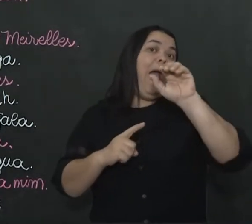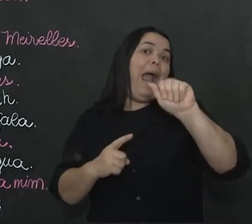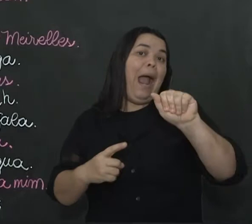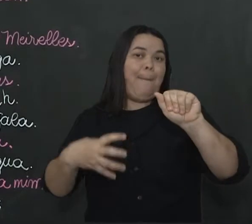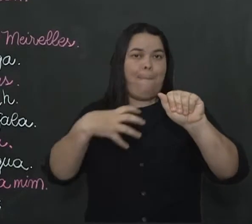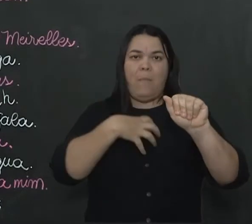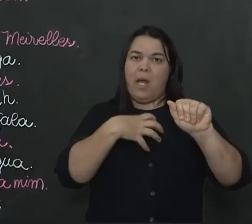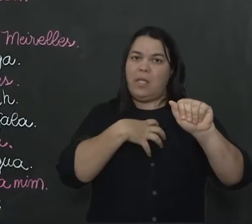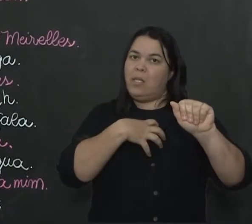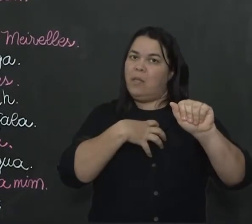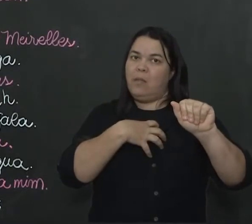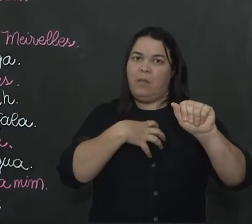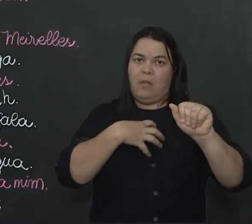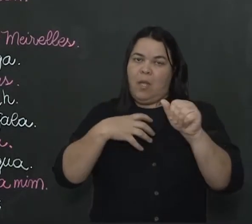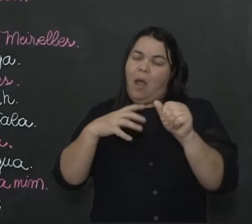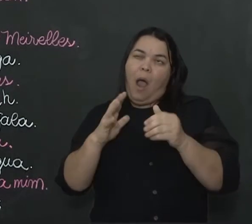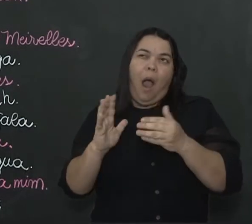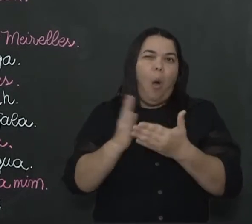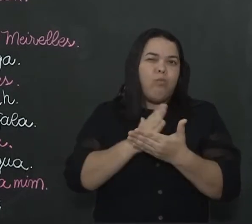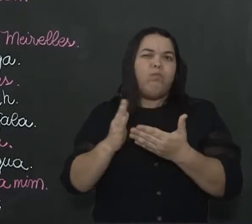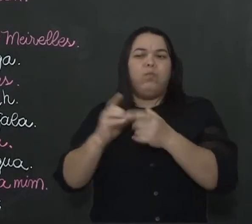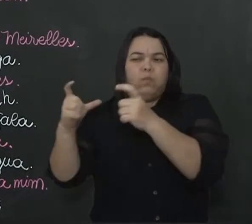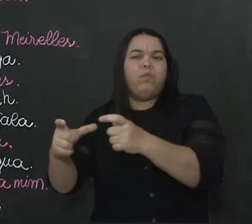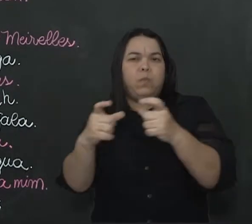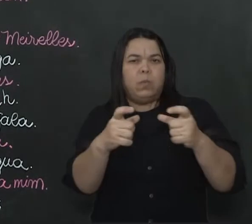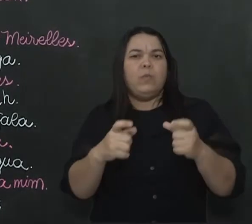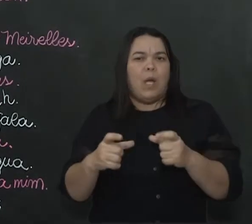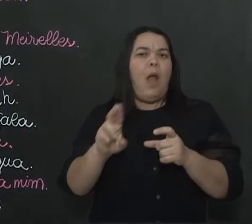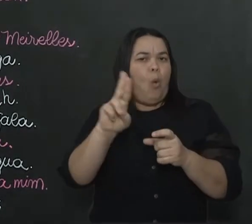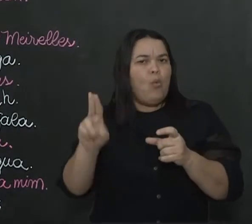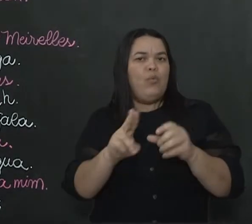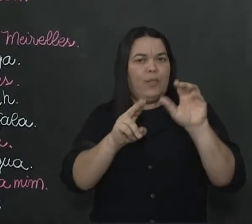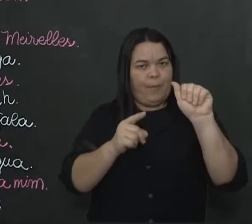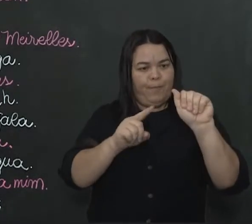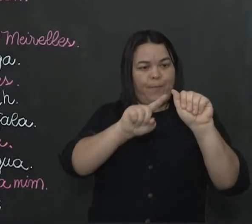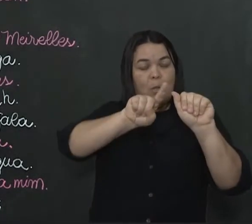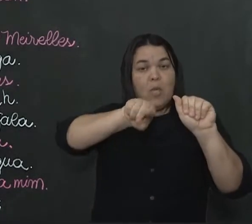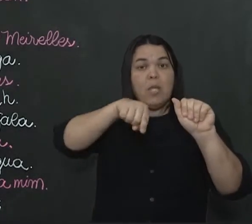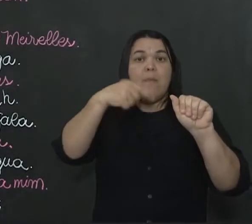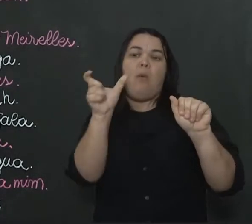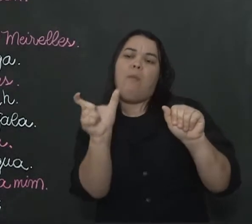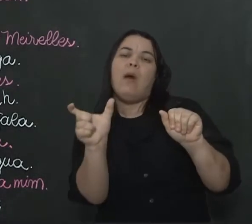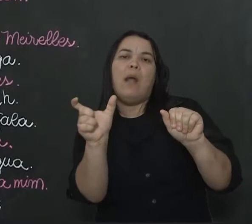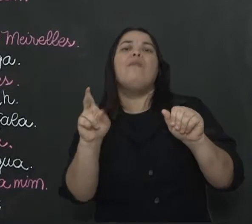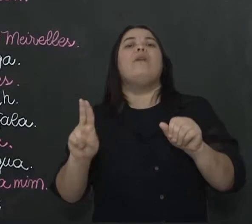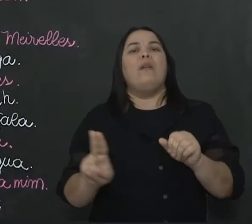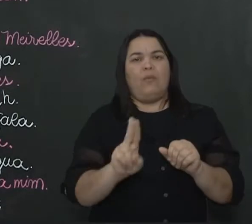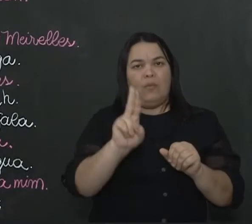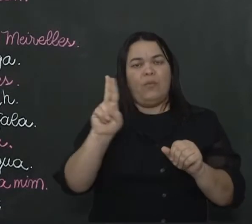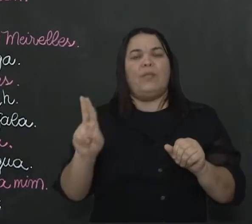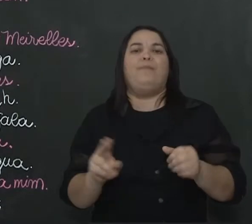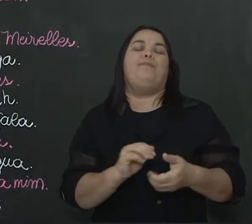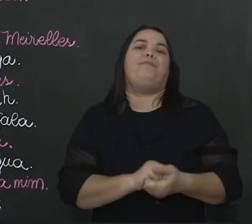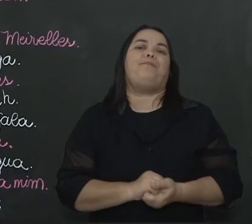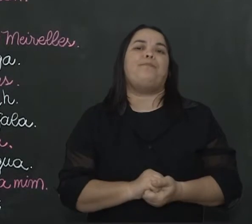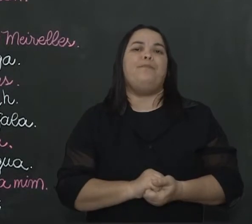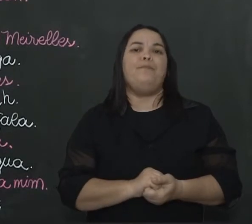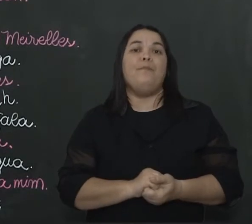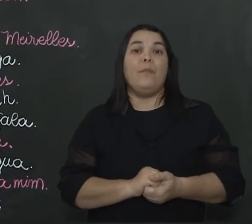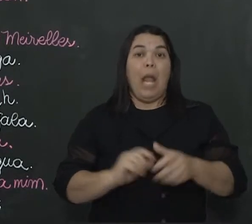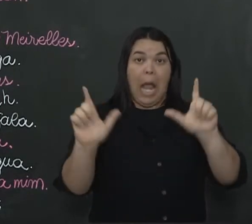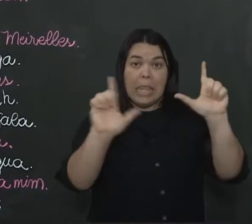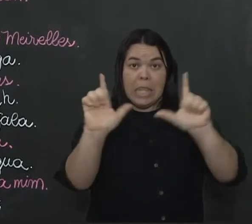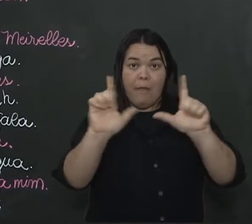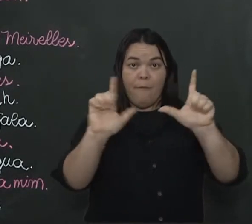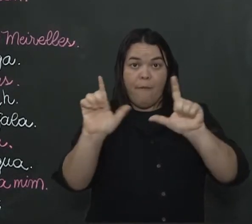as localidades, ok? Depende da palavra que vem depois, ok? O programa será exibido à